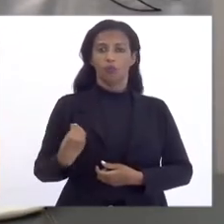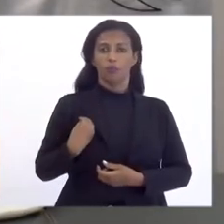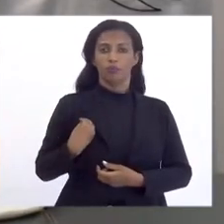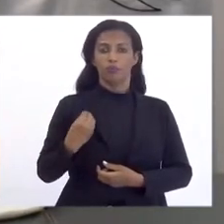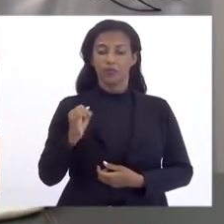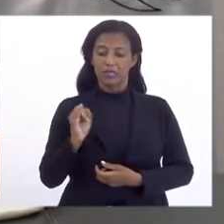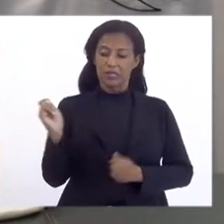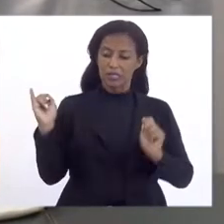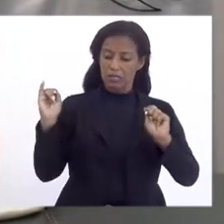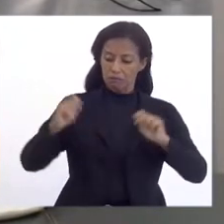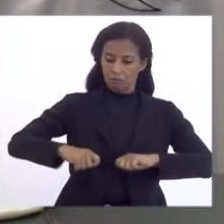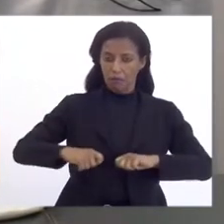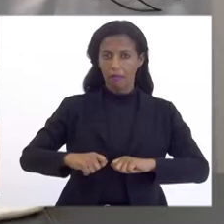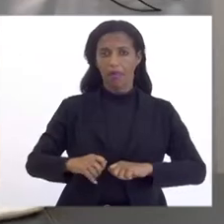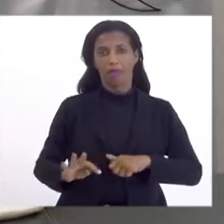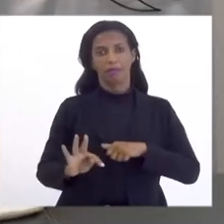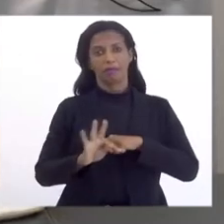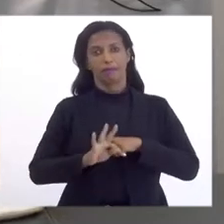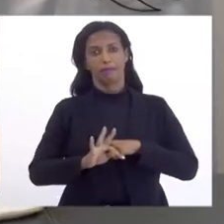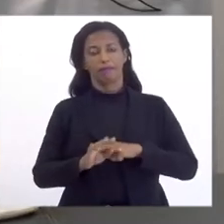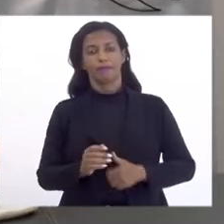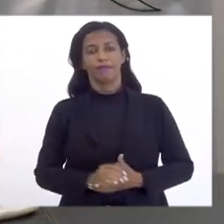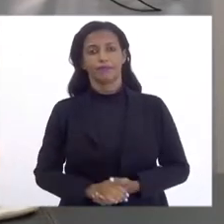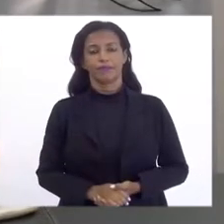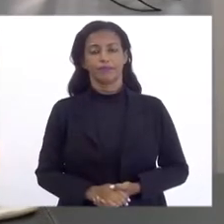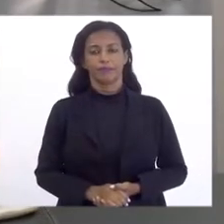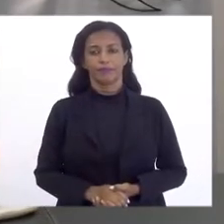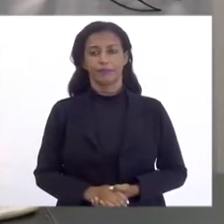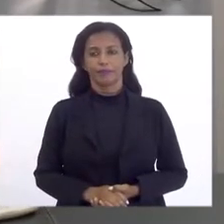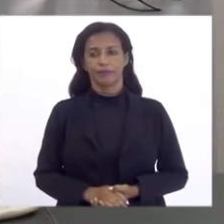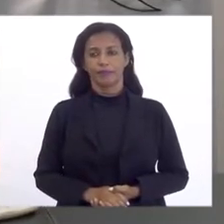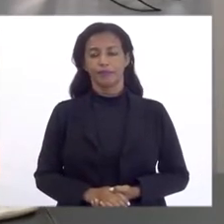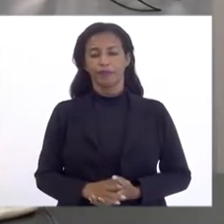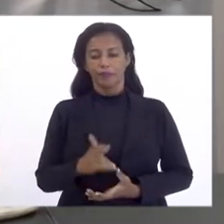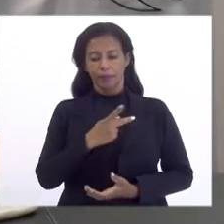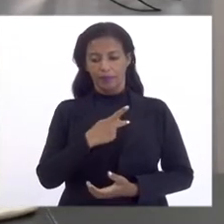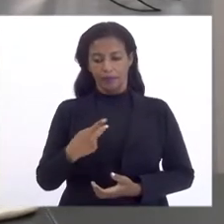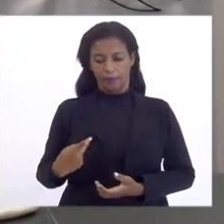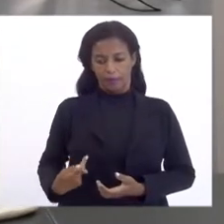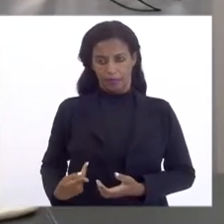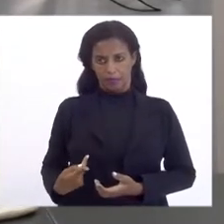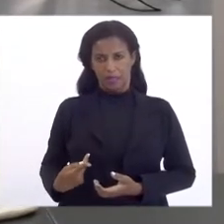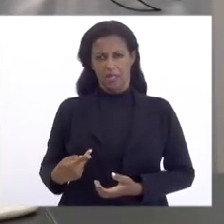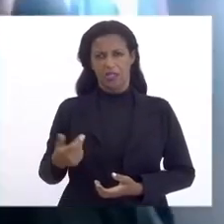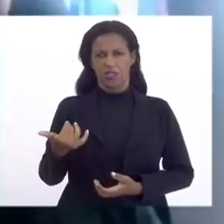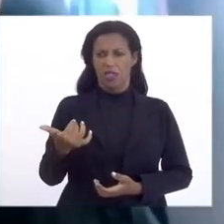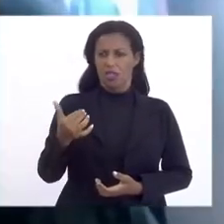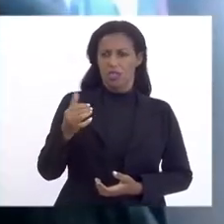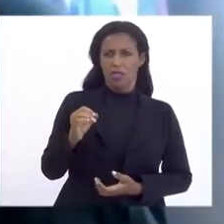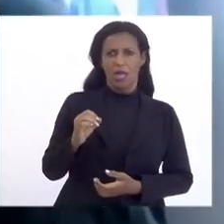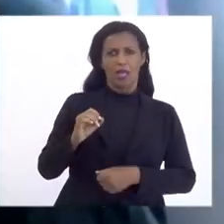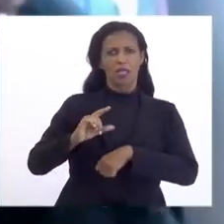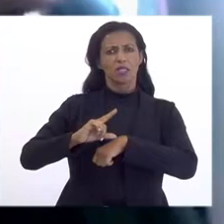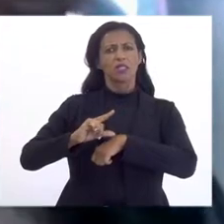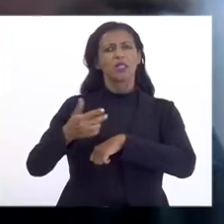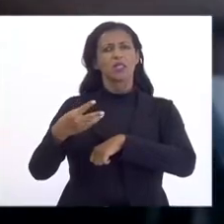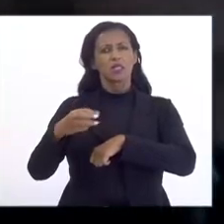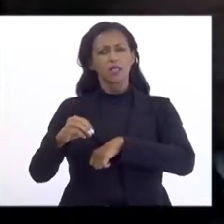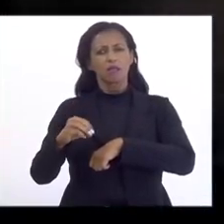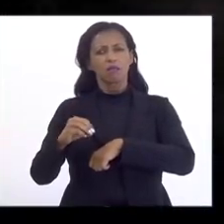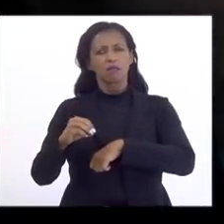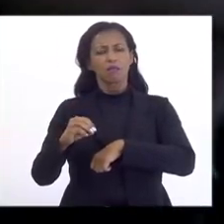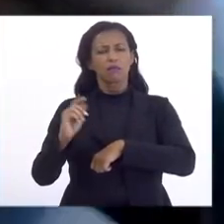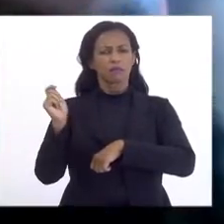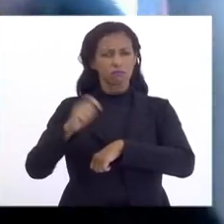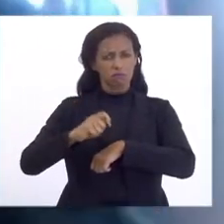a disposição técnica. O presidente, Márcio Pacheco, 10h30. 10h30.